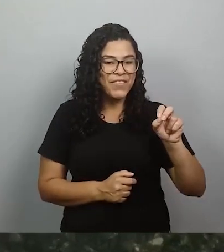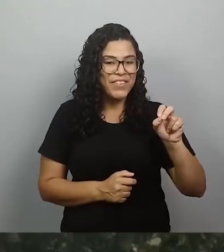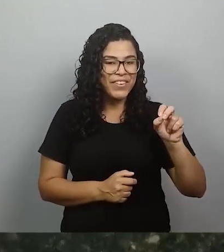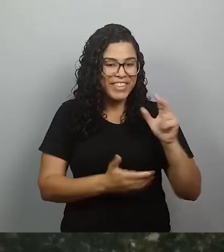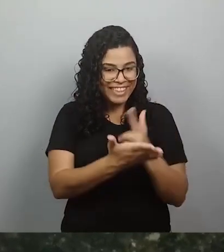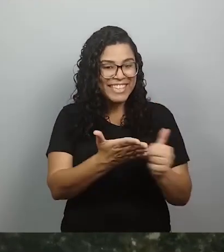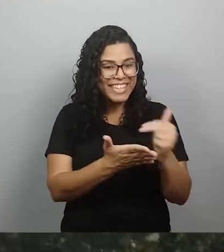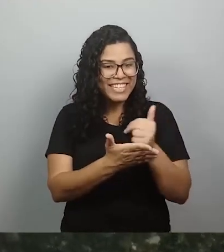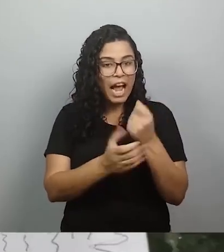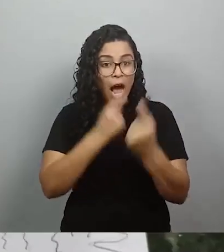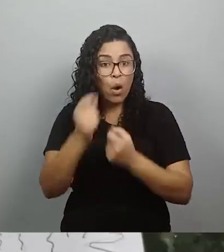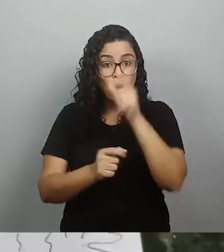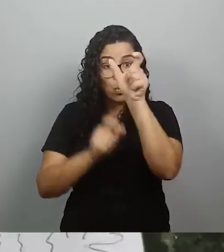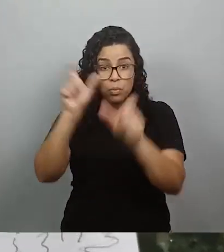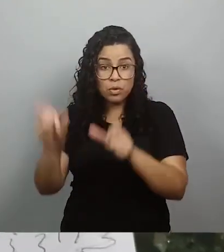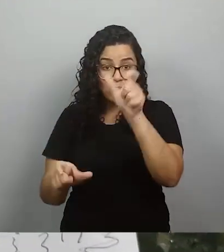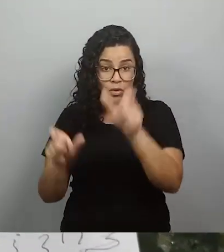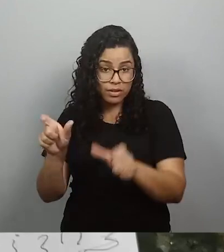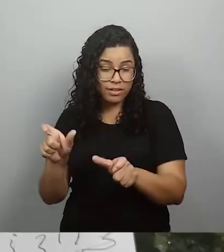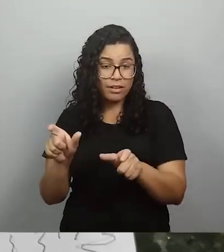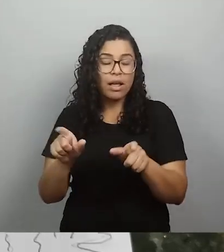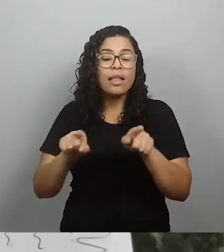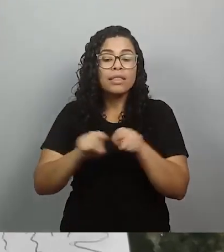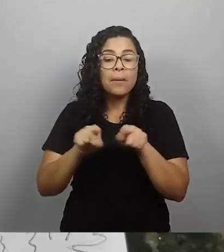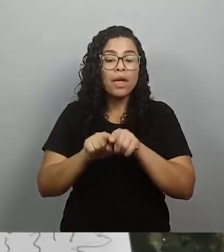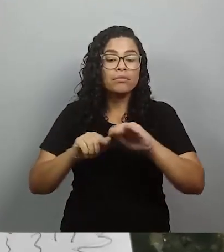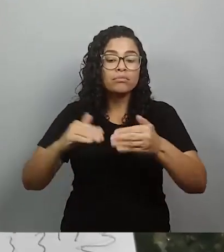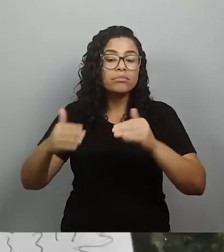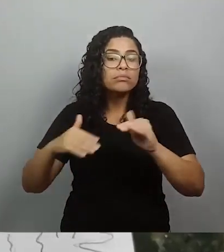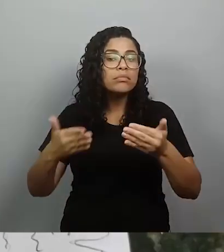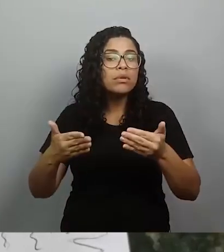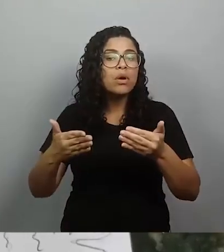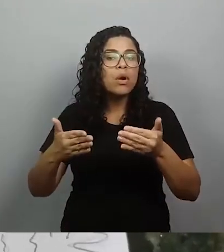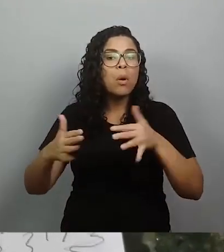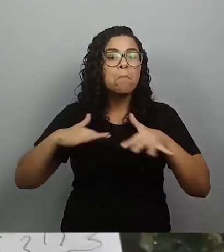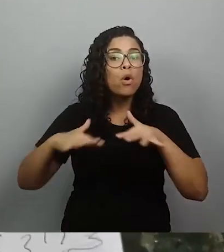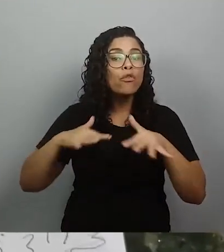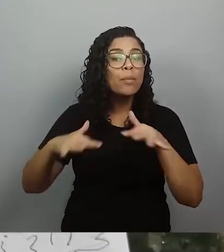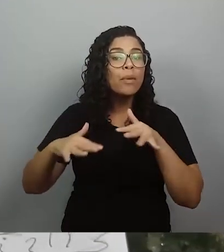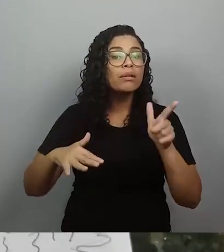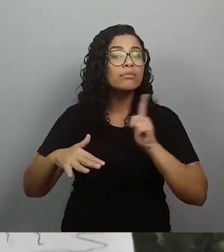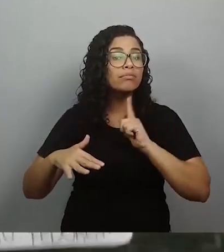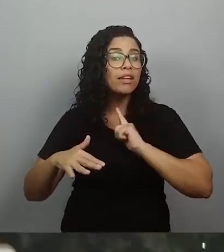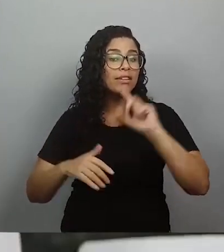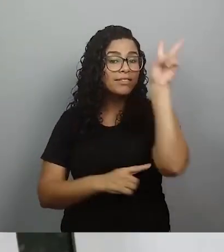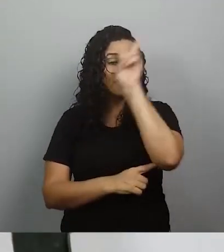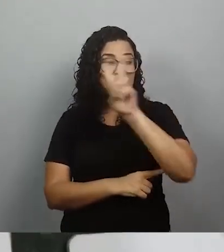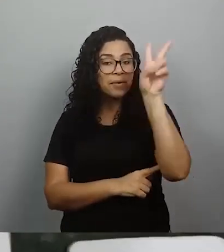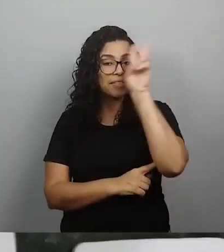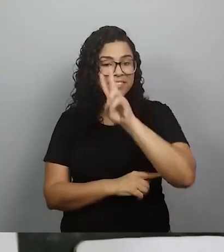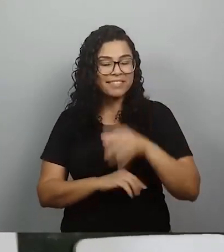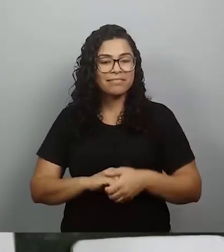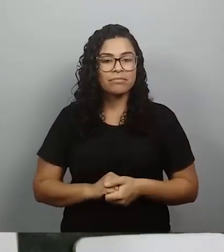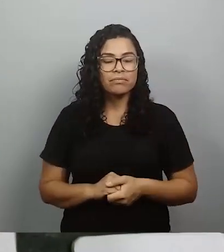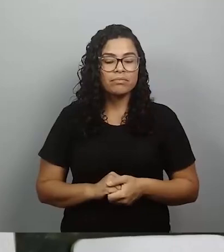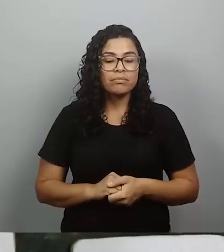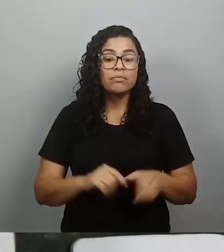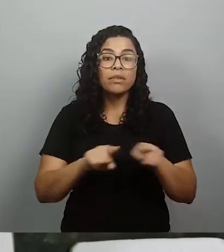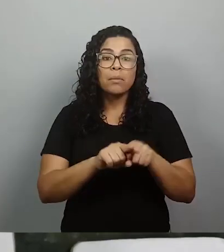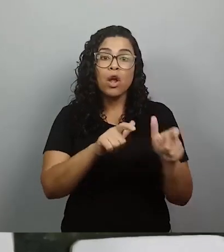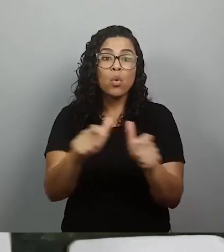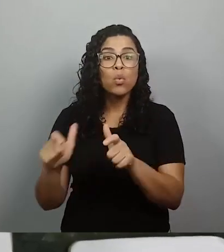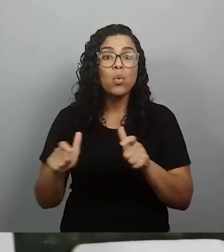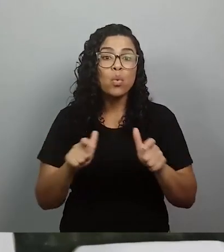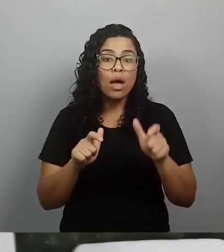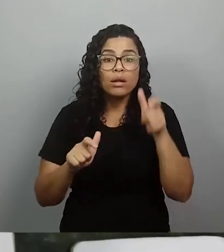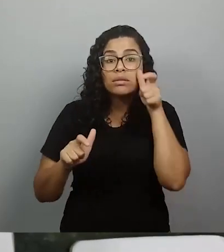alguns personagens. Algumas cartas com um bom motivo que movimente essa história. E também